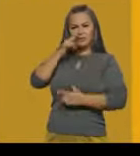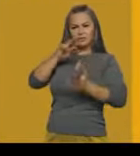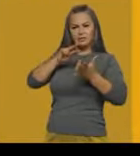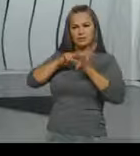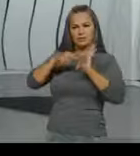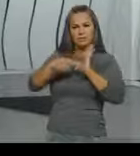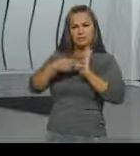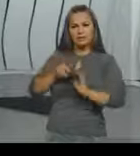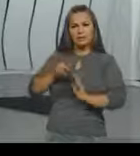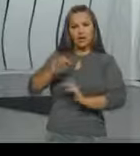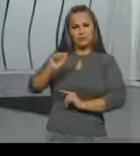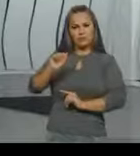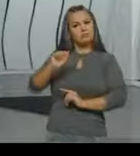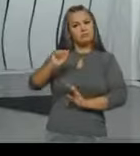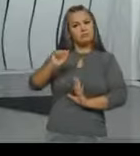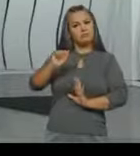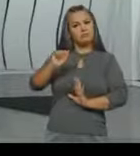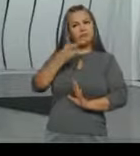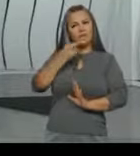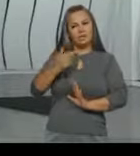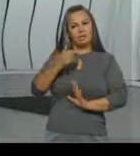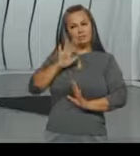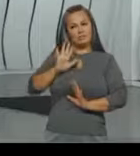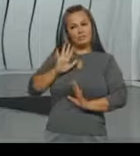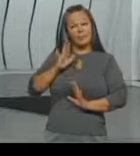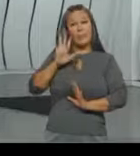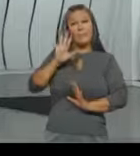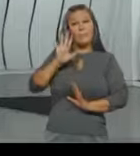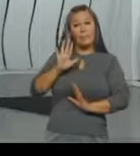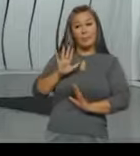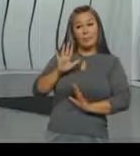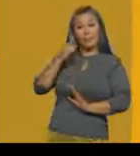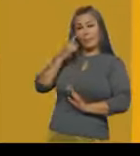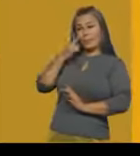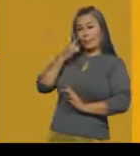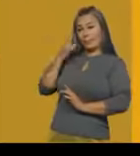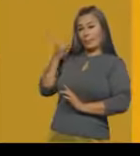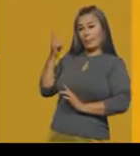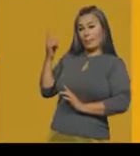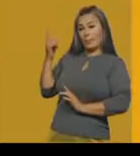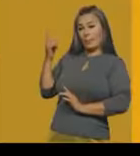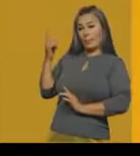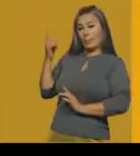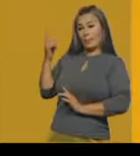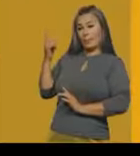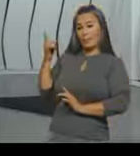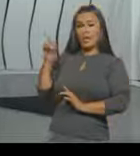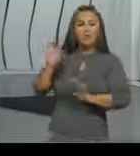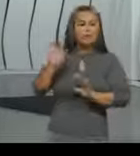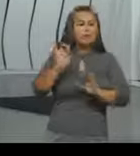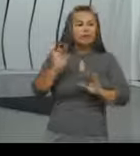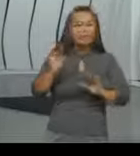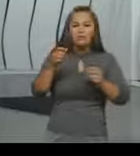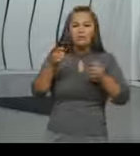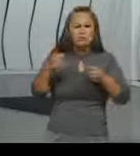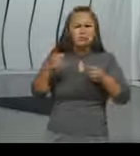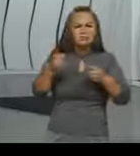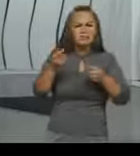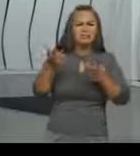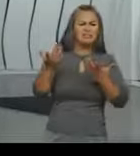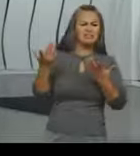Beleza? Lá no grego. E tem o meu arco. Simples. Só isso, tá, gente? Não tem